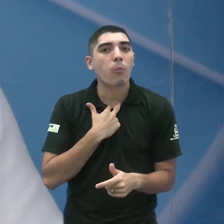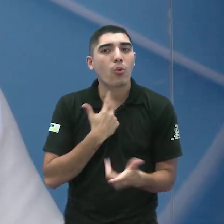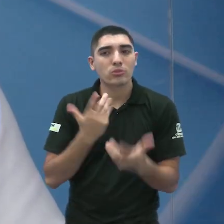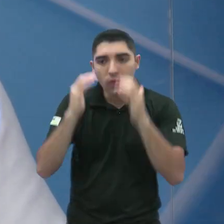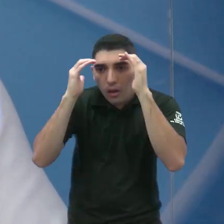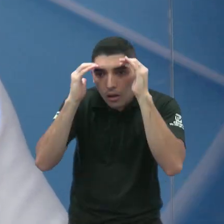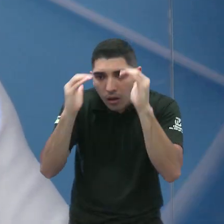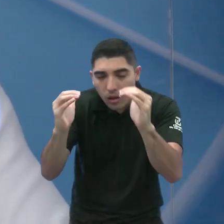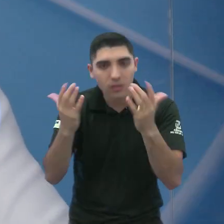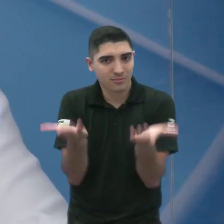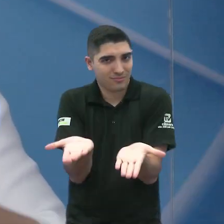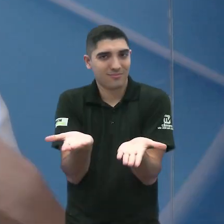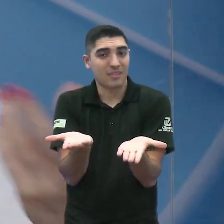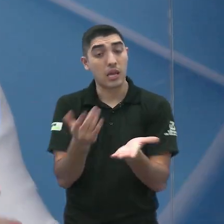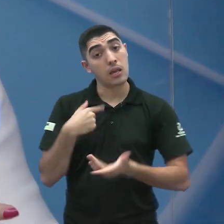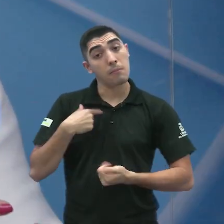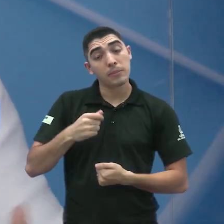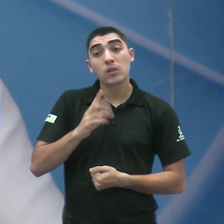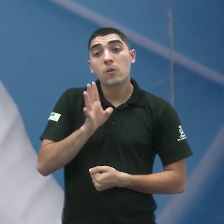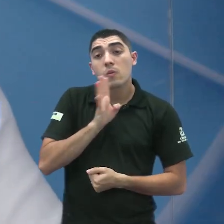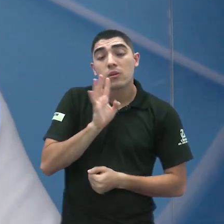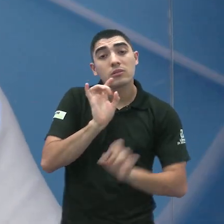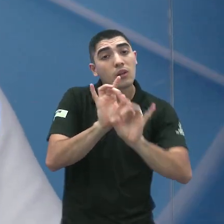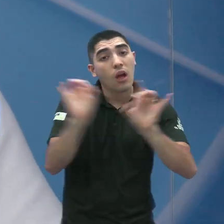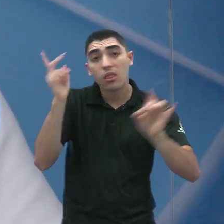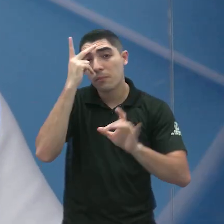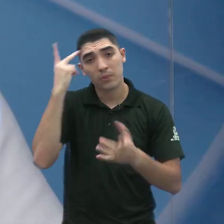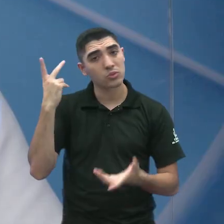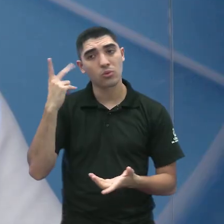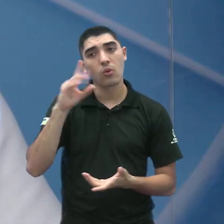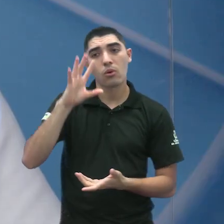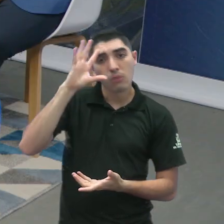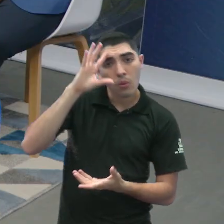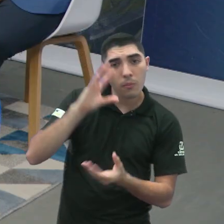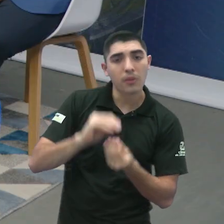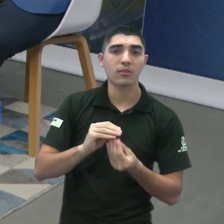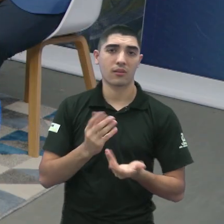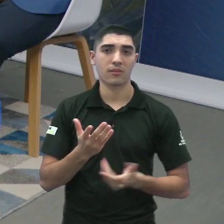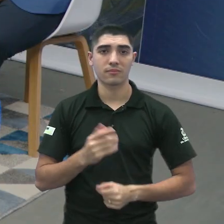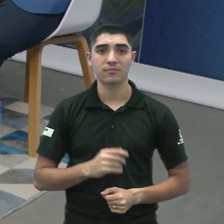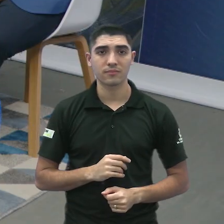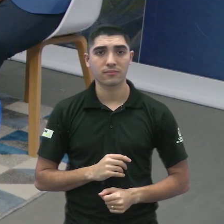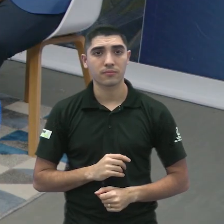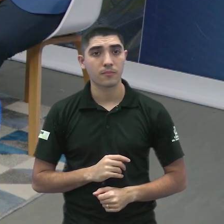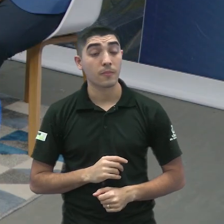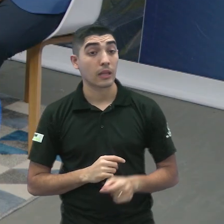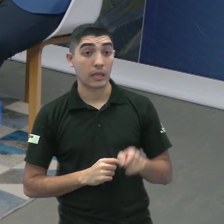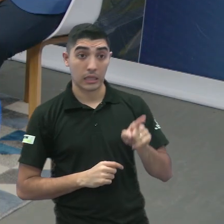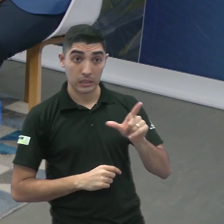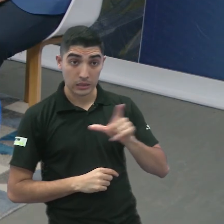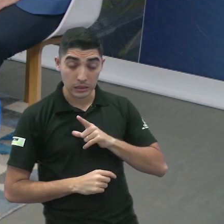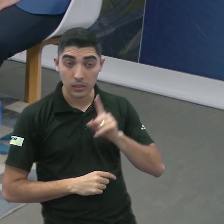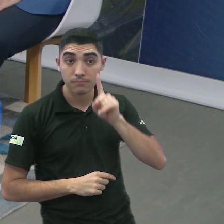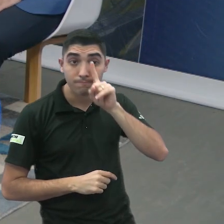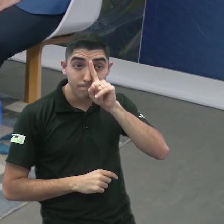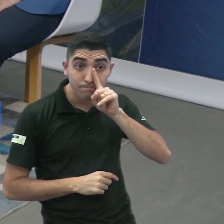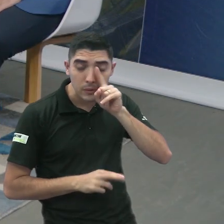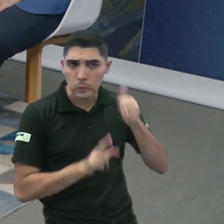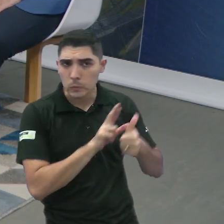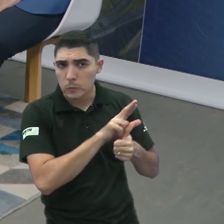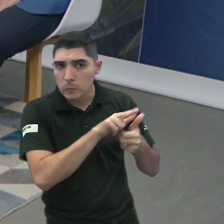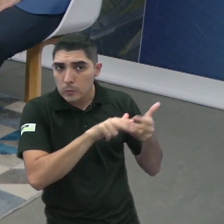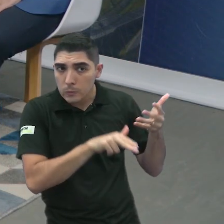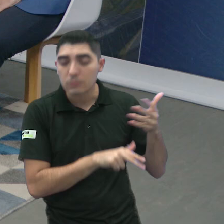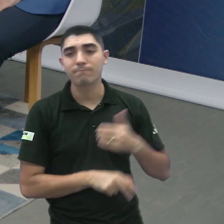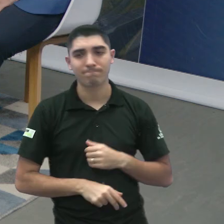onde, o que é da pessoa, o que ela viu, né? Exatamente. E tem riscos. E tem riscos. Pois é.